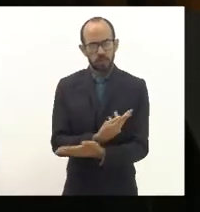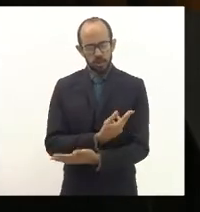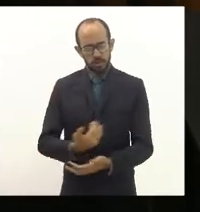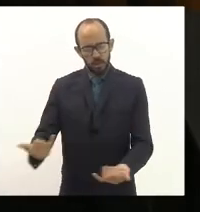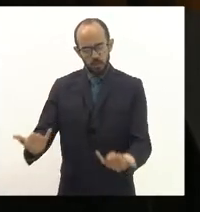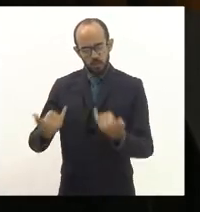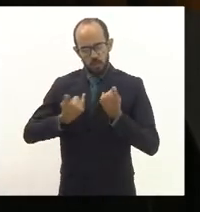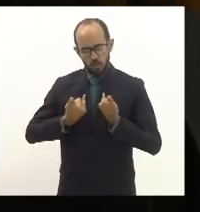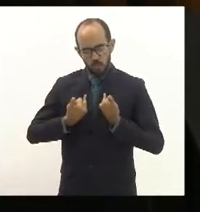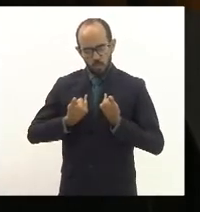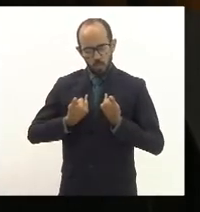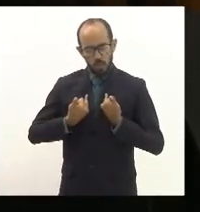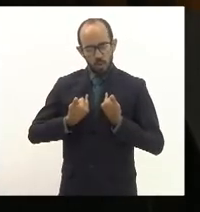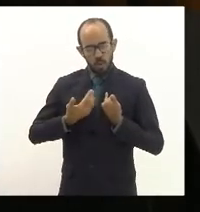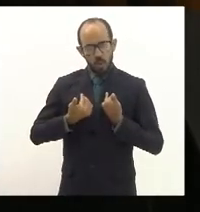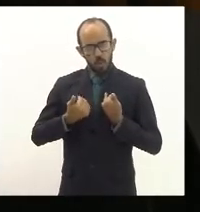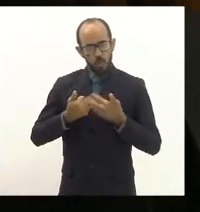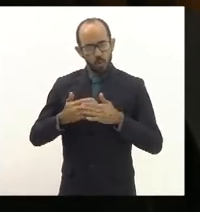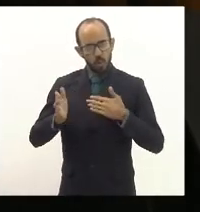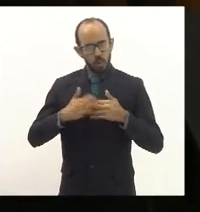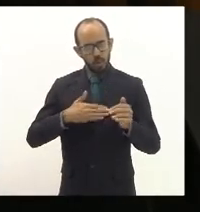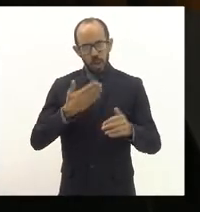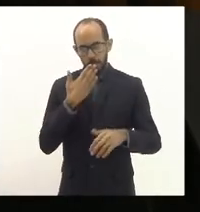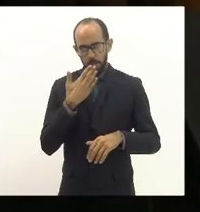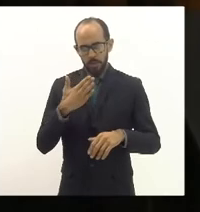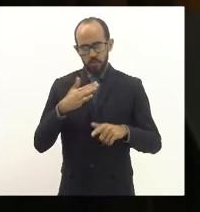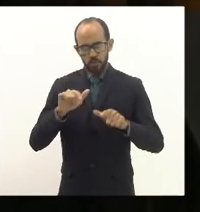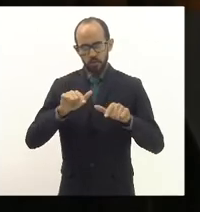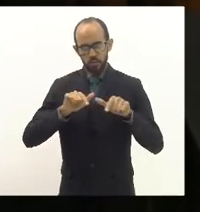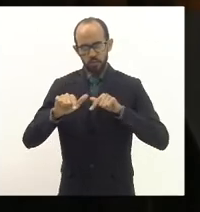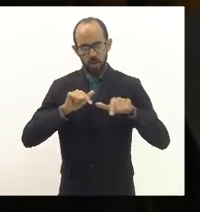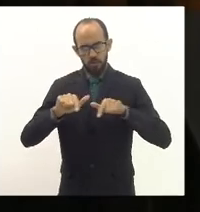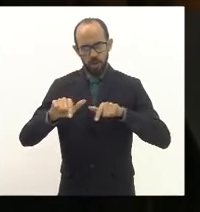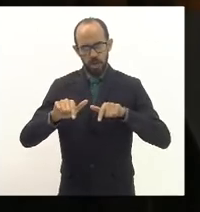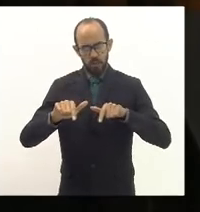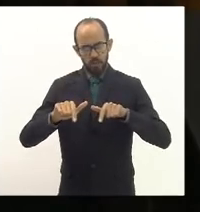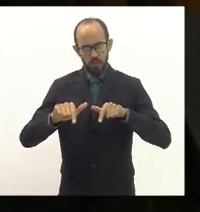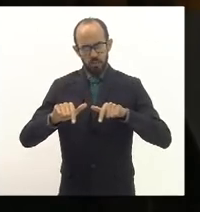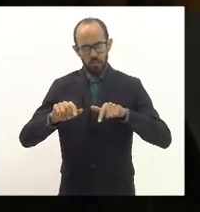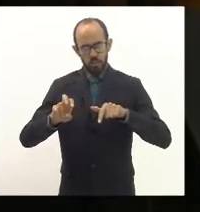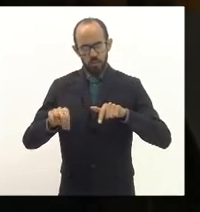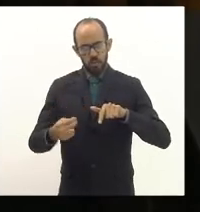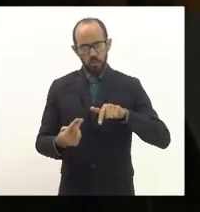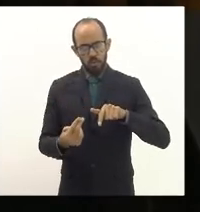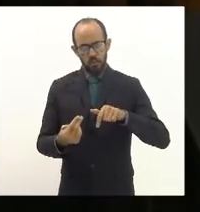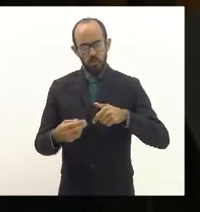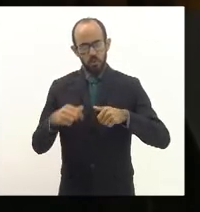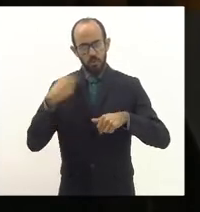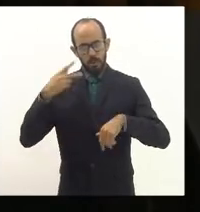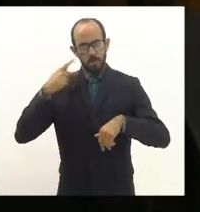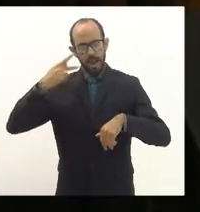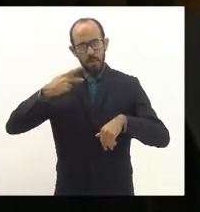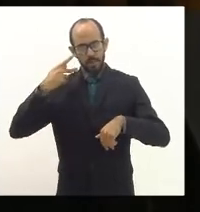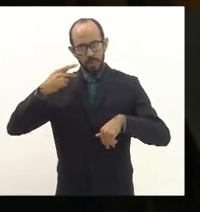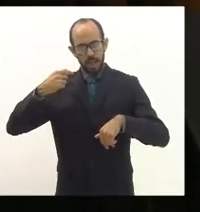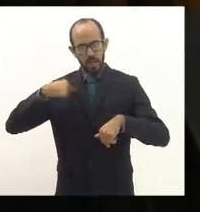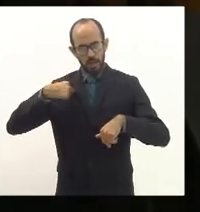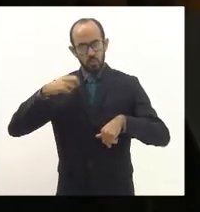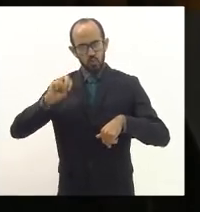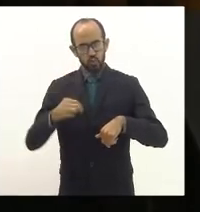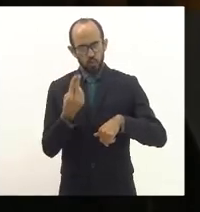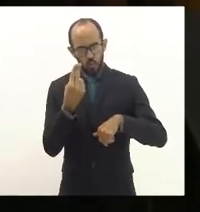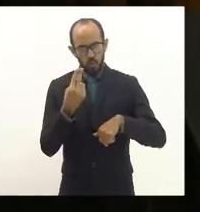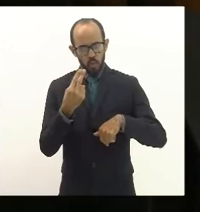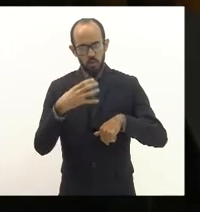denúncia ou qualquer pedido no quesito de trabalho e de demanda como uma parlamentar que sou, o que